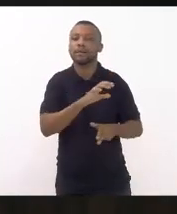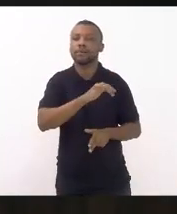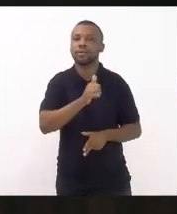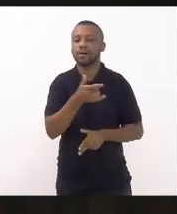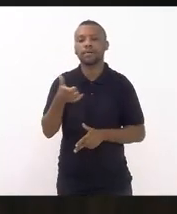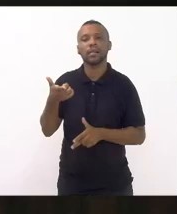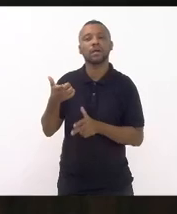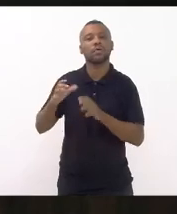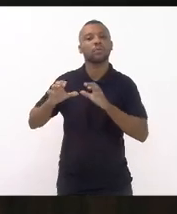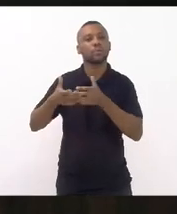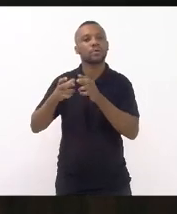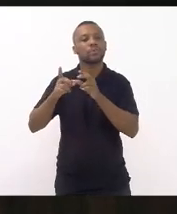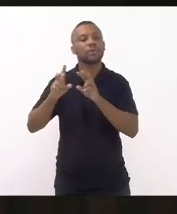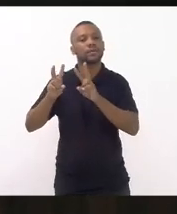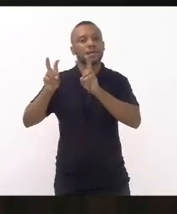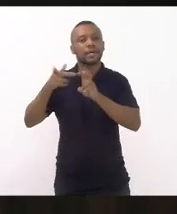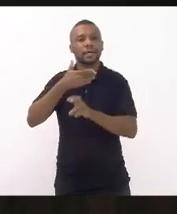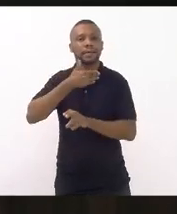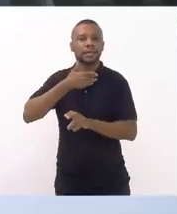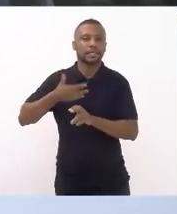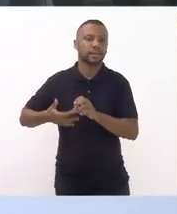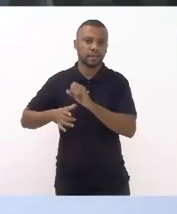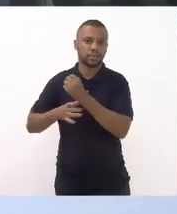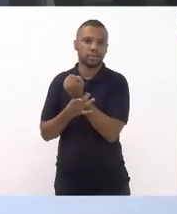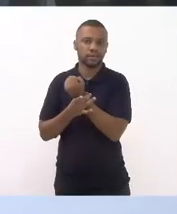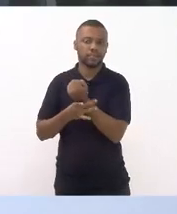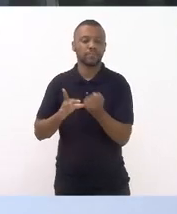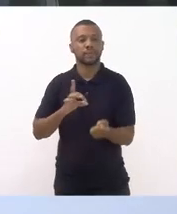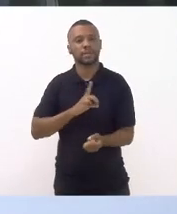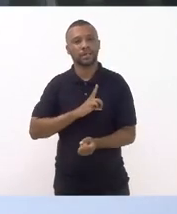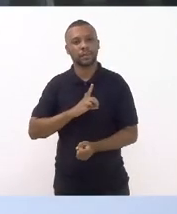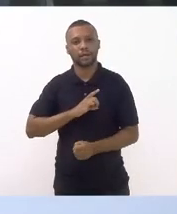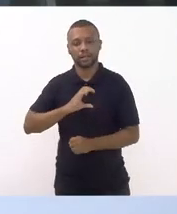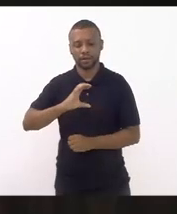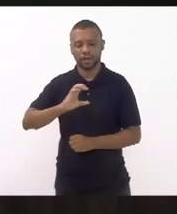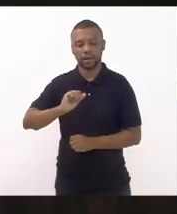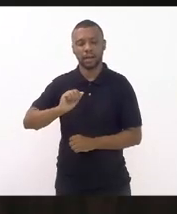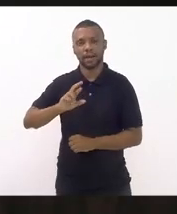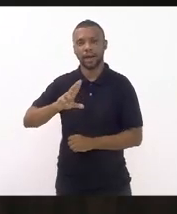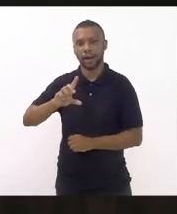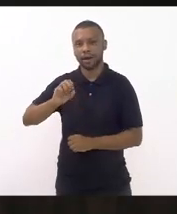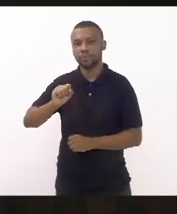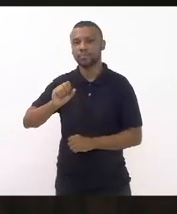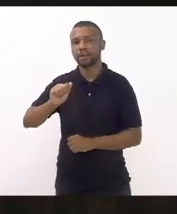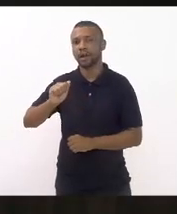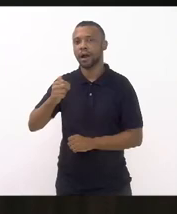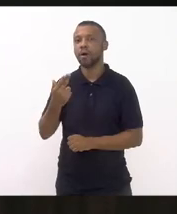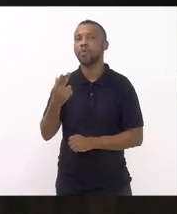de Segurança Pública, Assuntos de Polícia. Delegado Carlos Augusto.